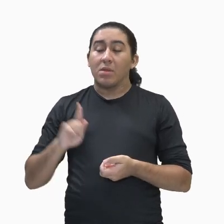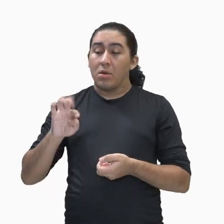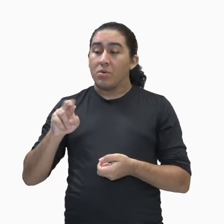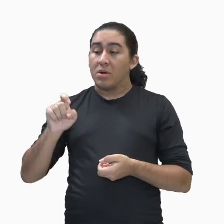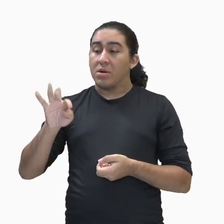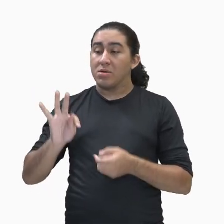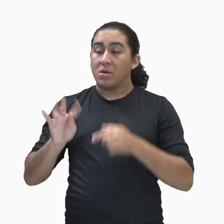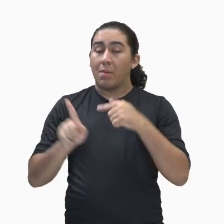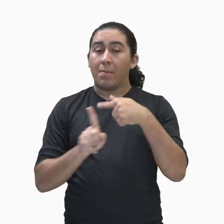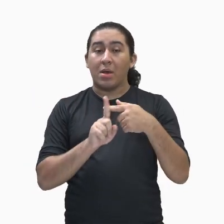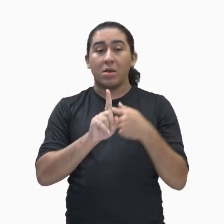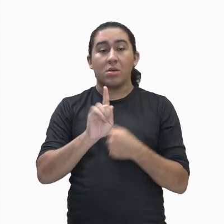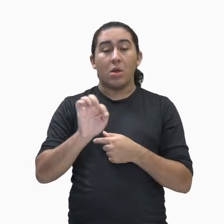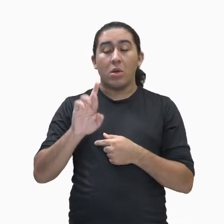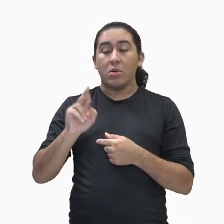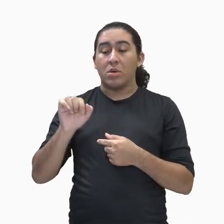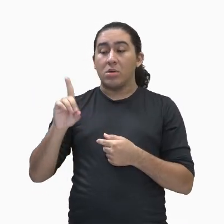Grandchildren.